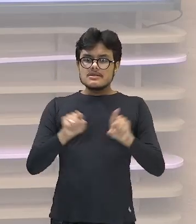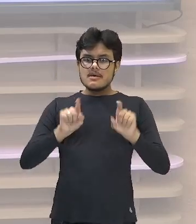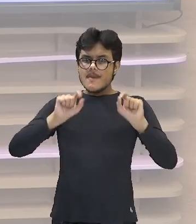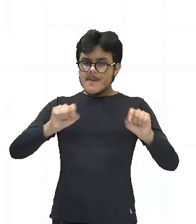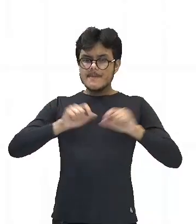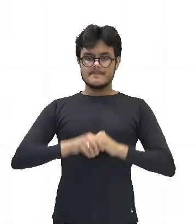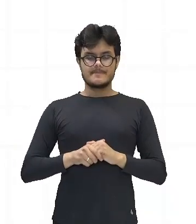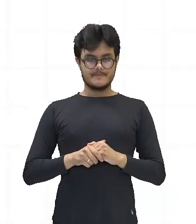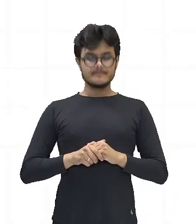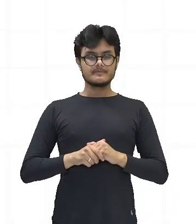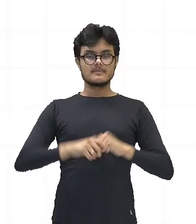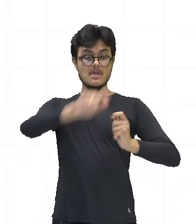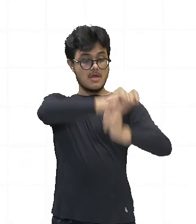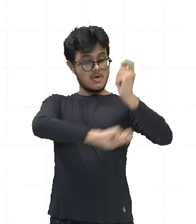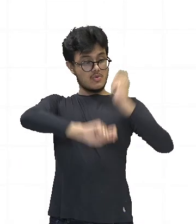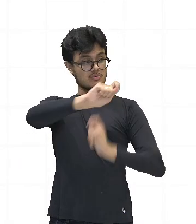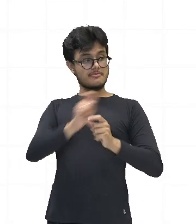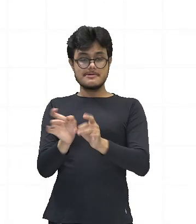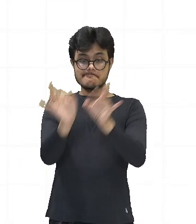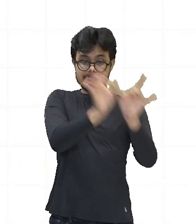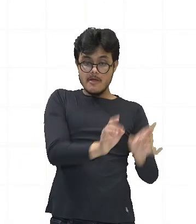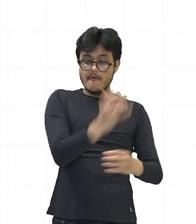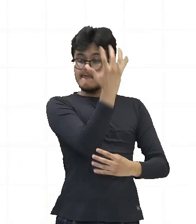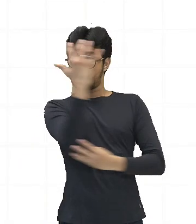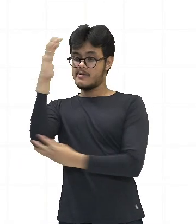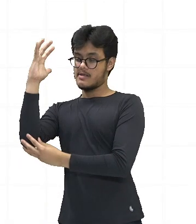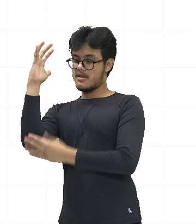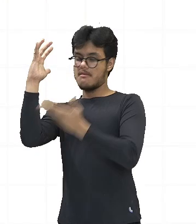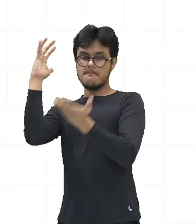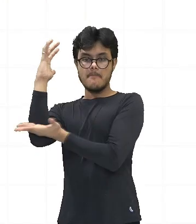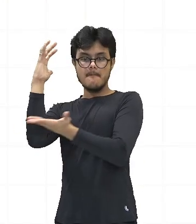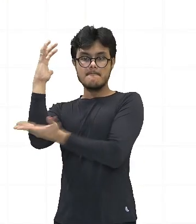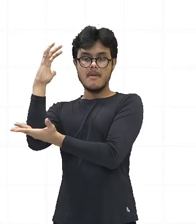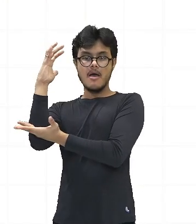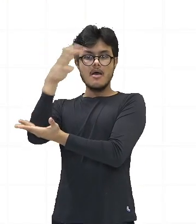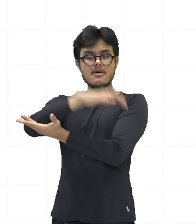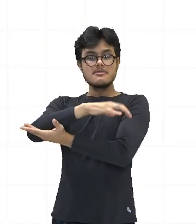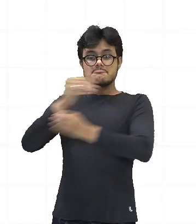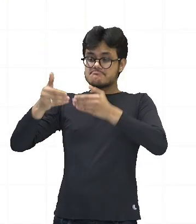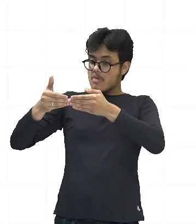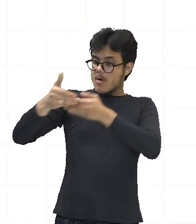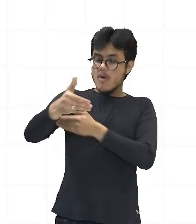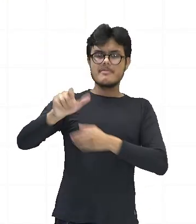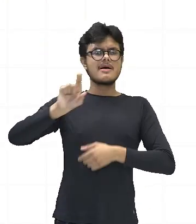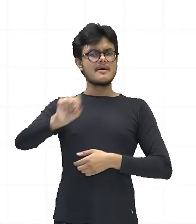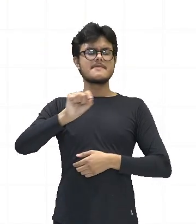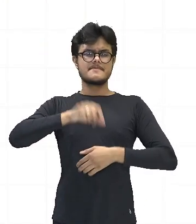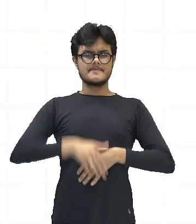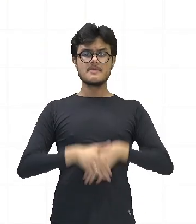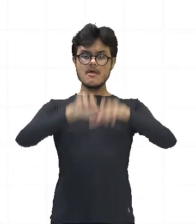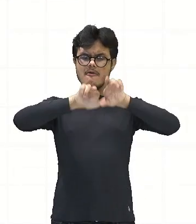exploração comercial do pau-brasil em terras brasileiras, ela deu início a